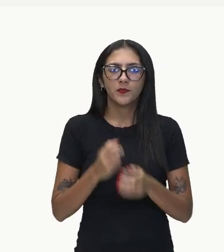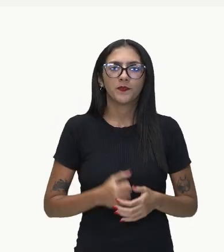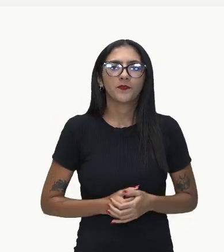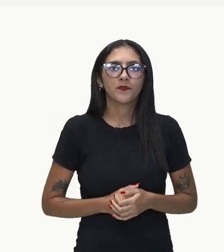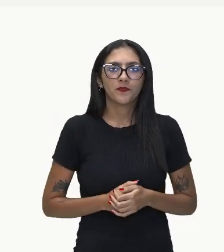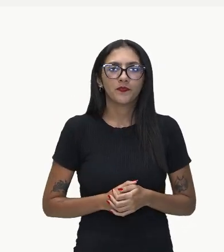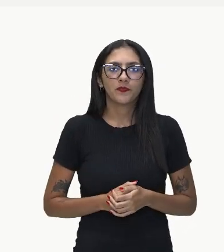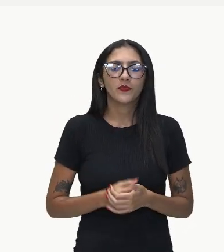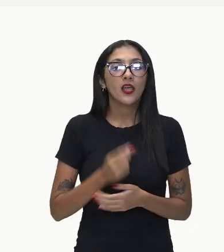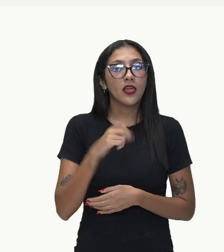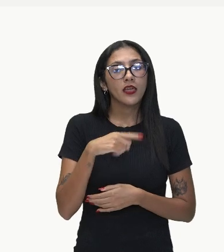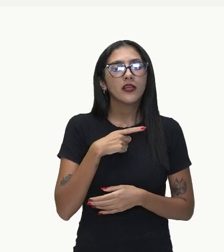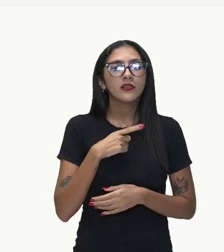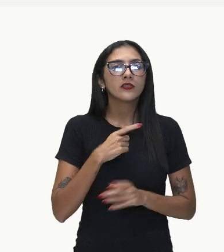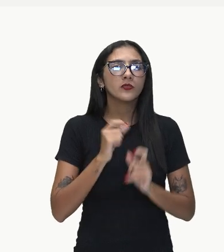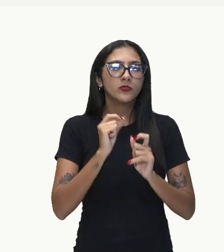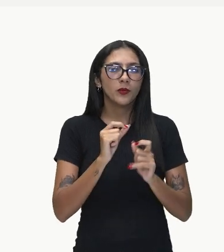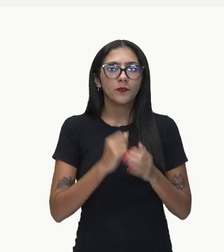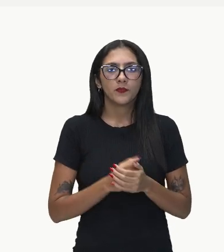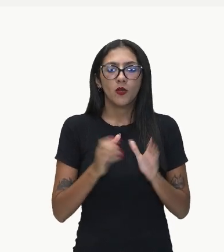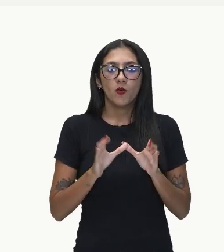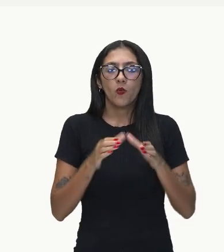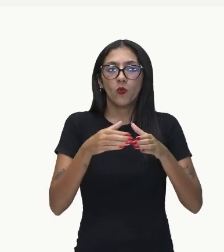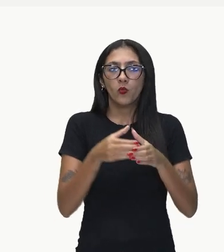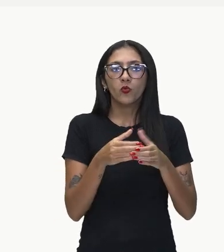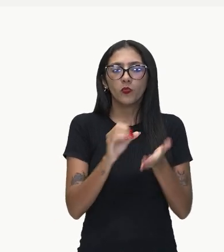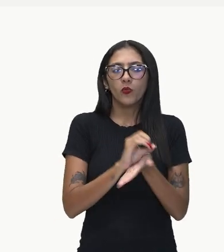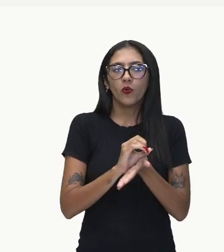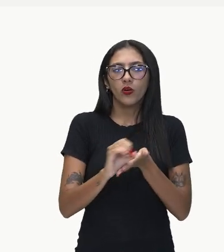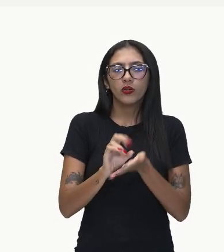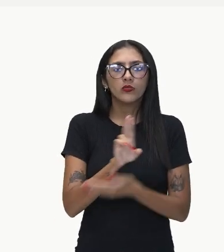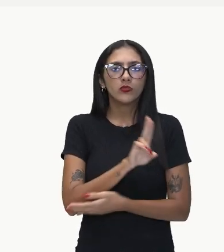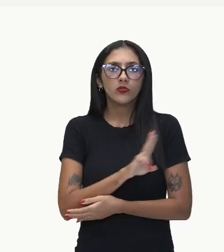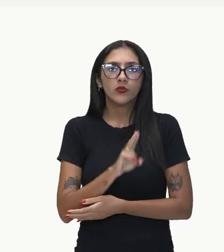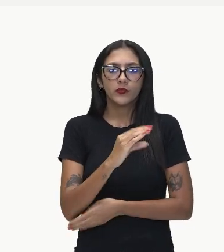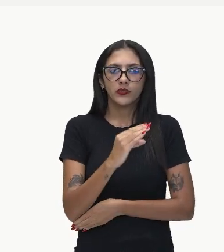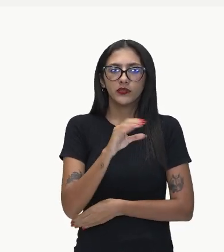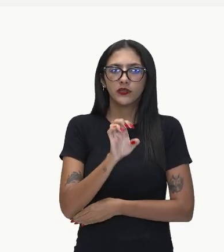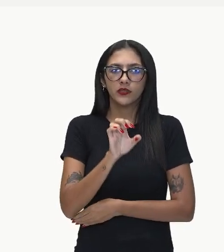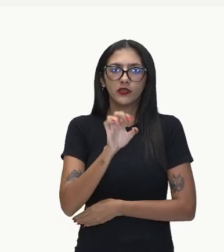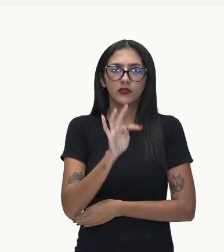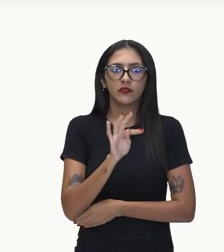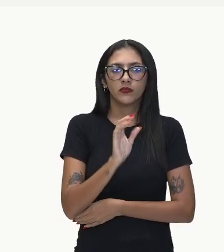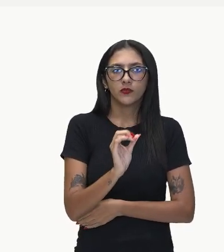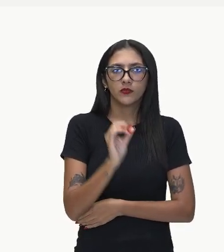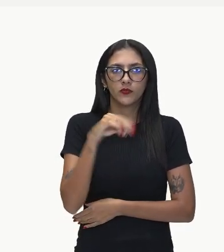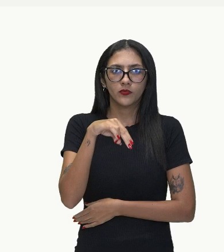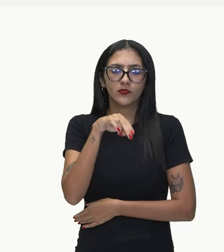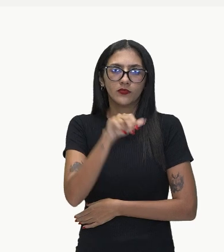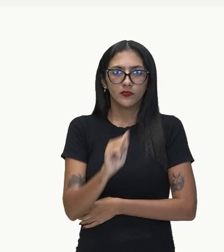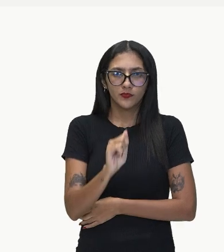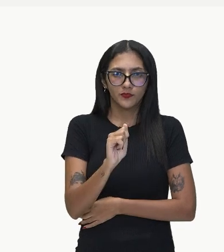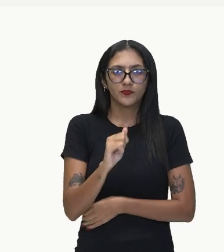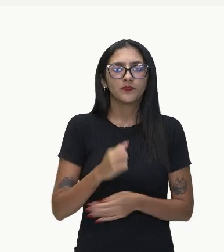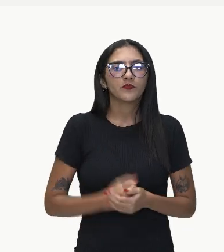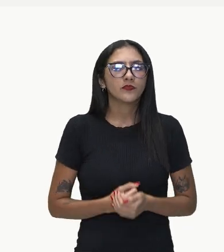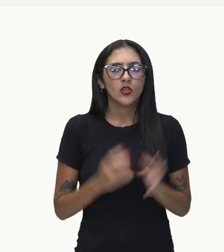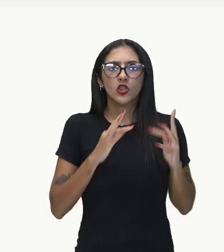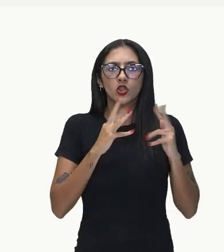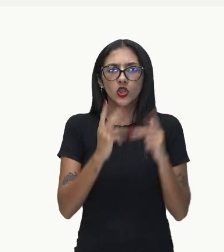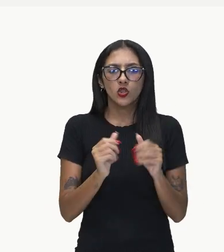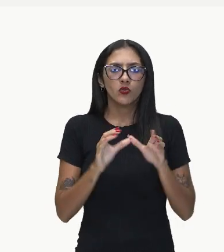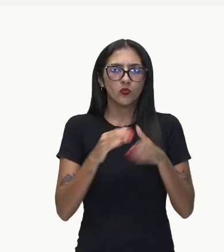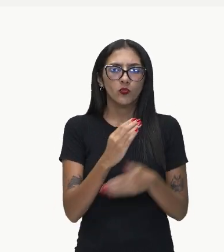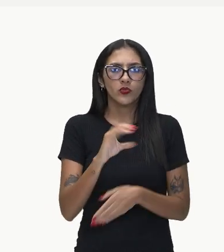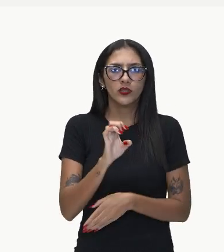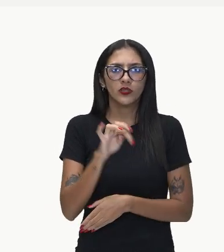ele pertence a um grupo orgânico chamado de cetona. Porque toda cetona,